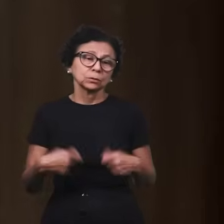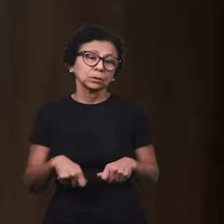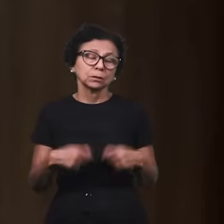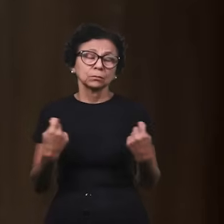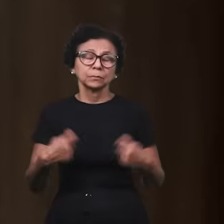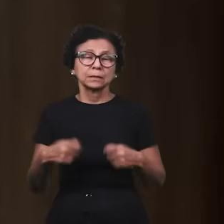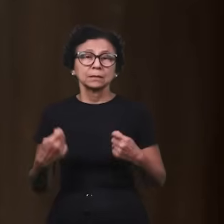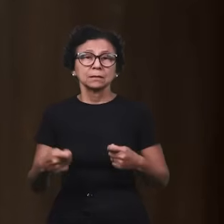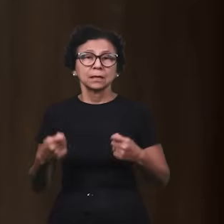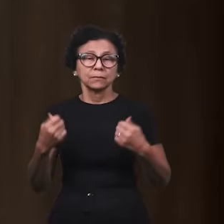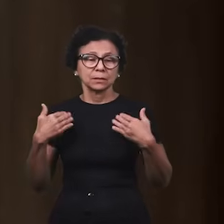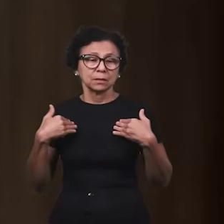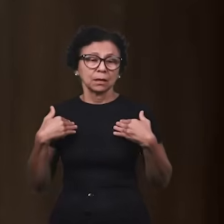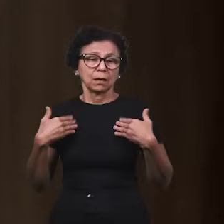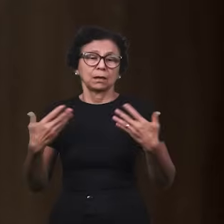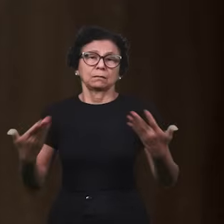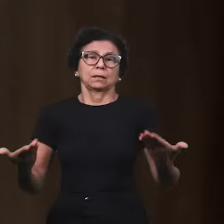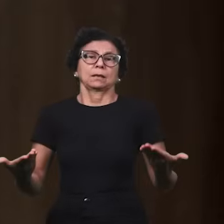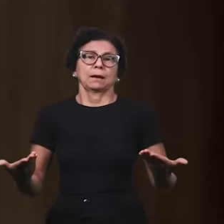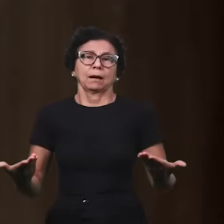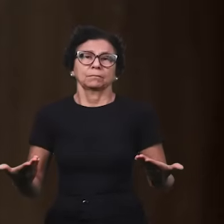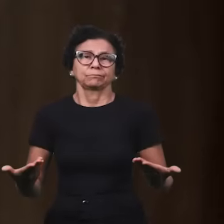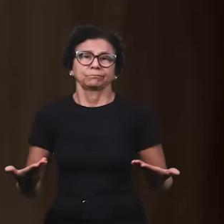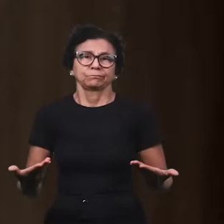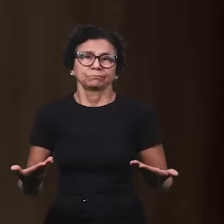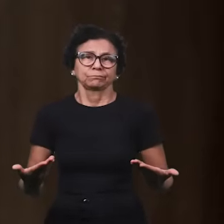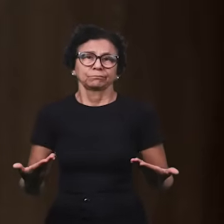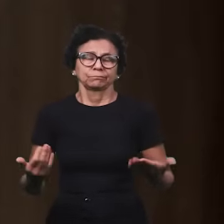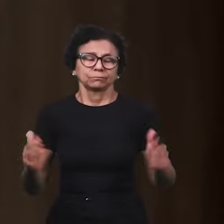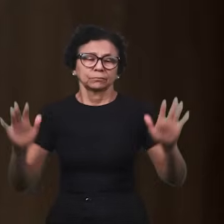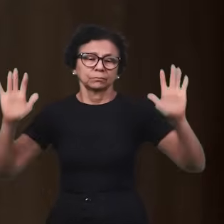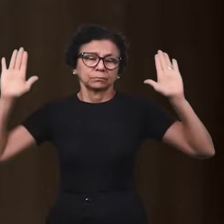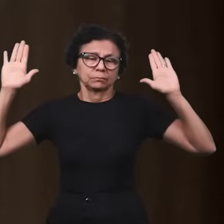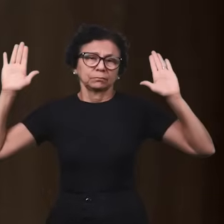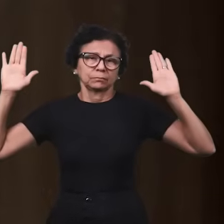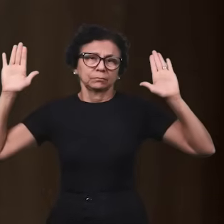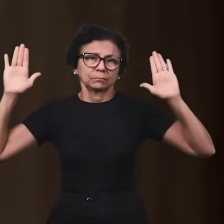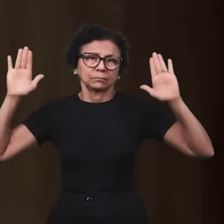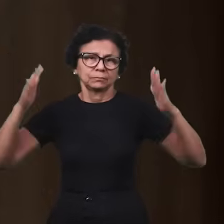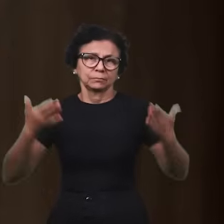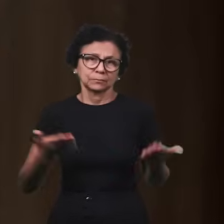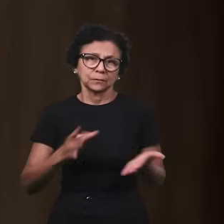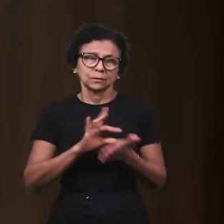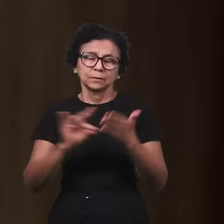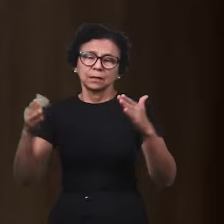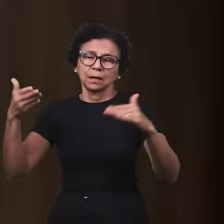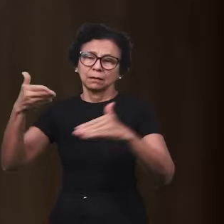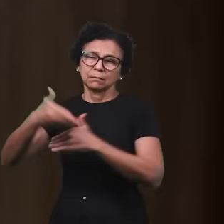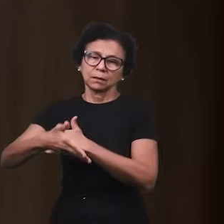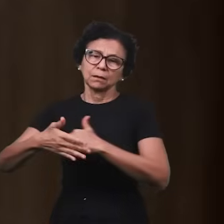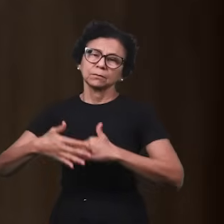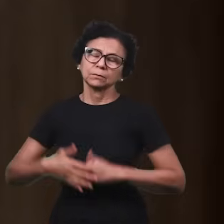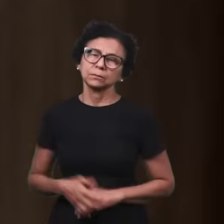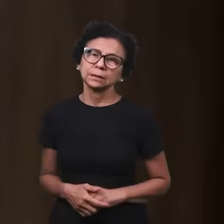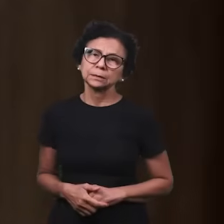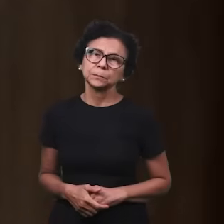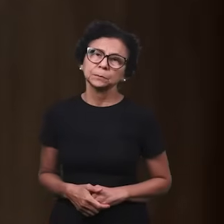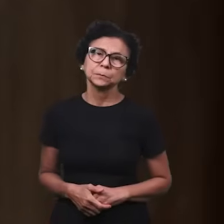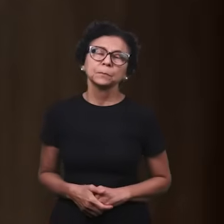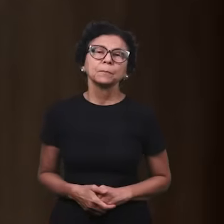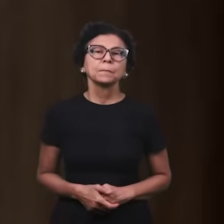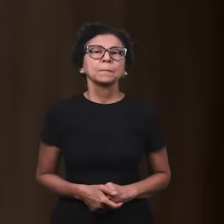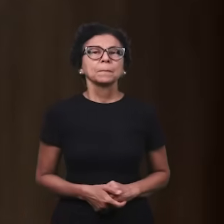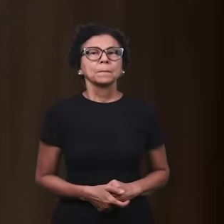estratégia. Por isso que geralmente, em todas as cidades moradas, se procurava ter o quê? Dentro